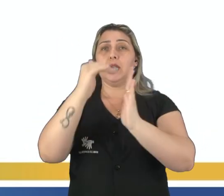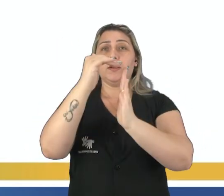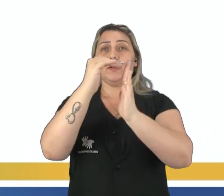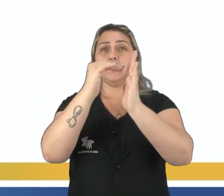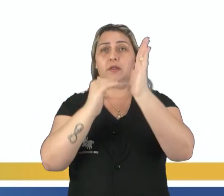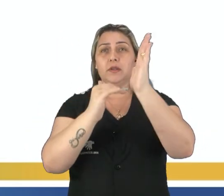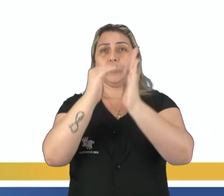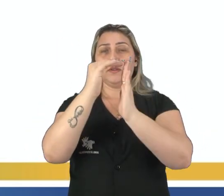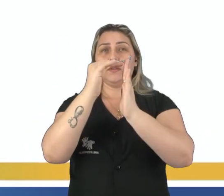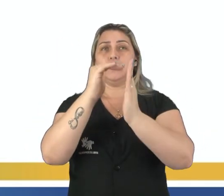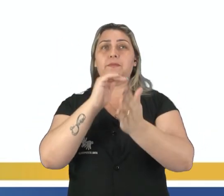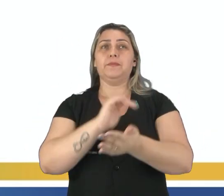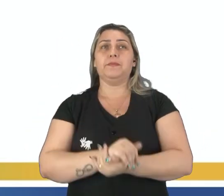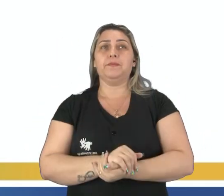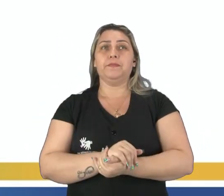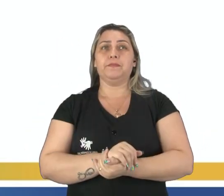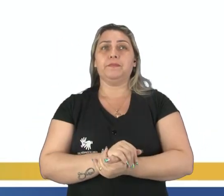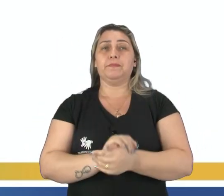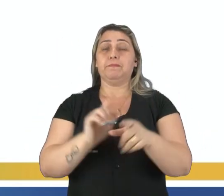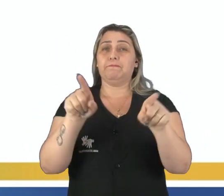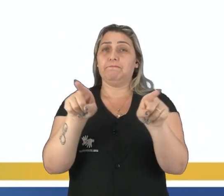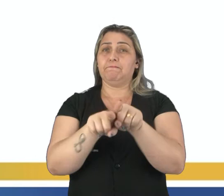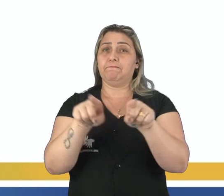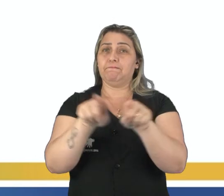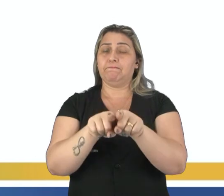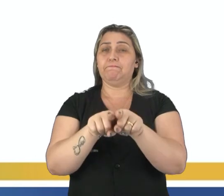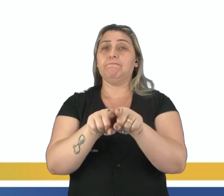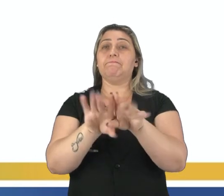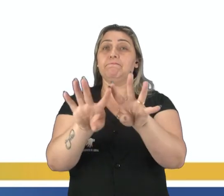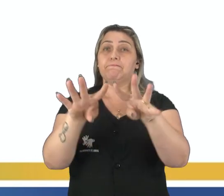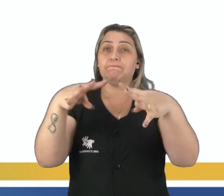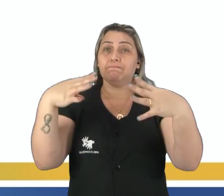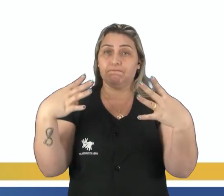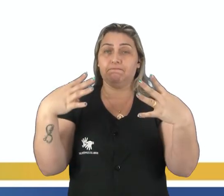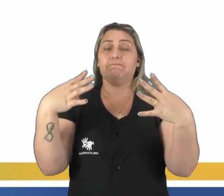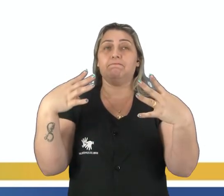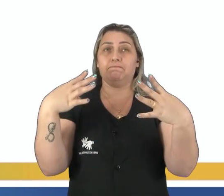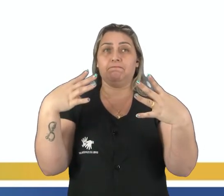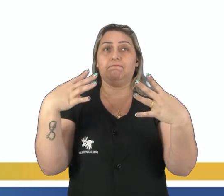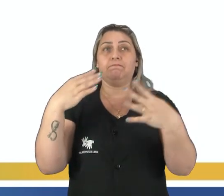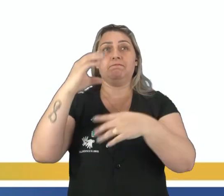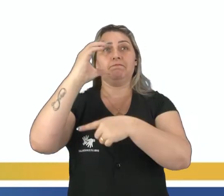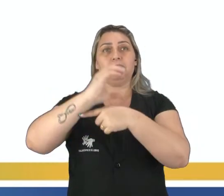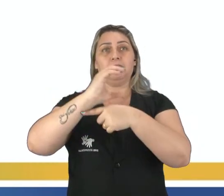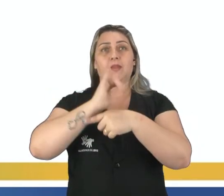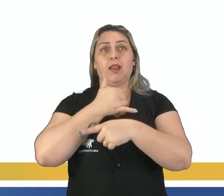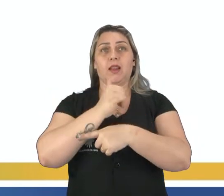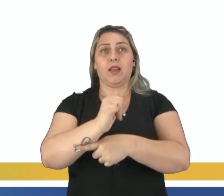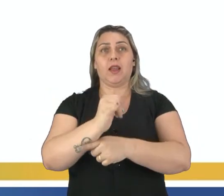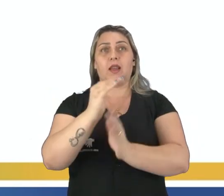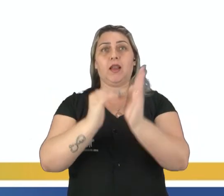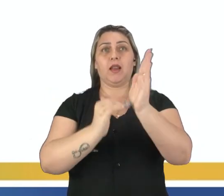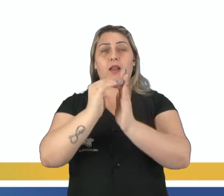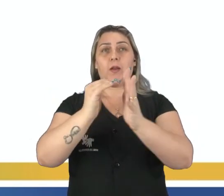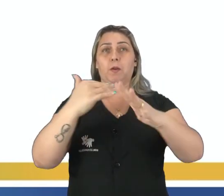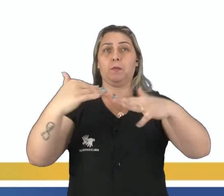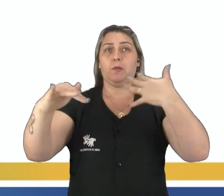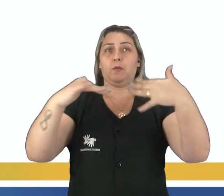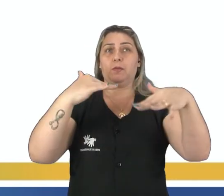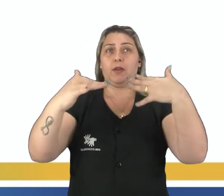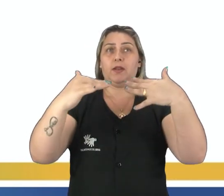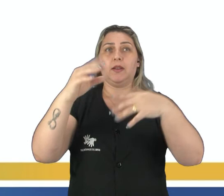temperatura. Essa também é uma opção que requer bastante atenção. A C é a energia térmica em